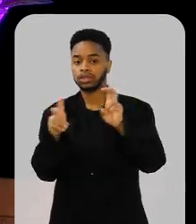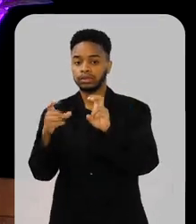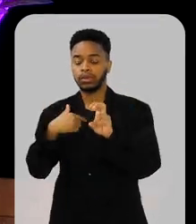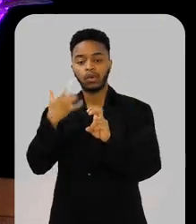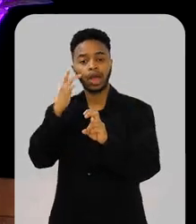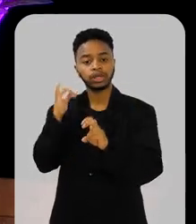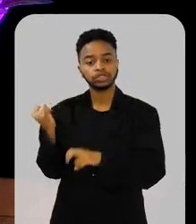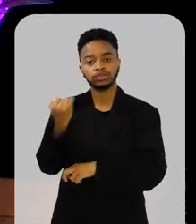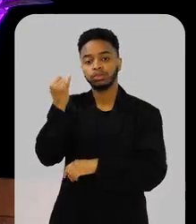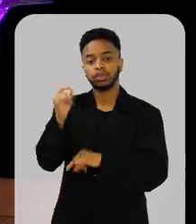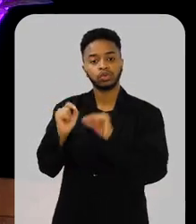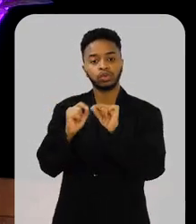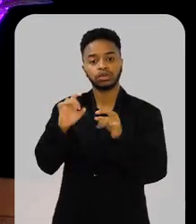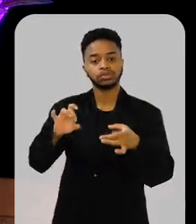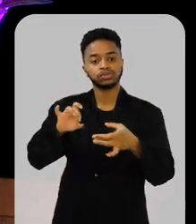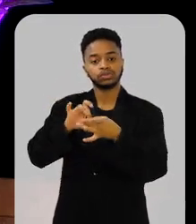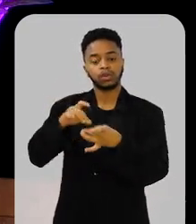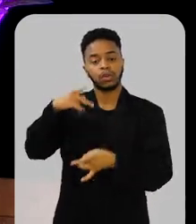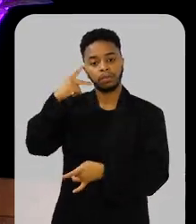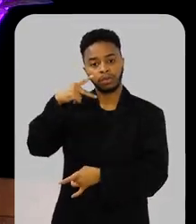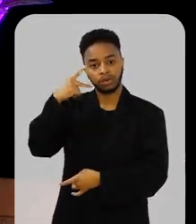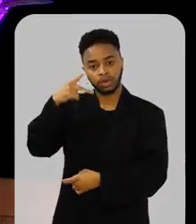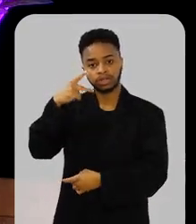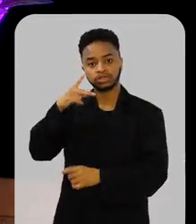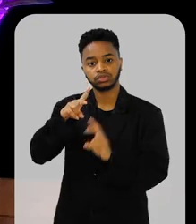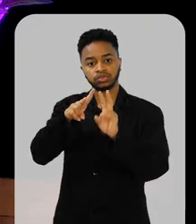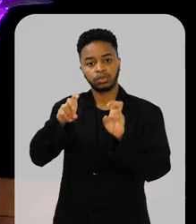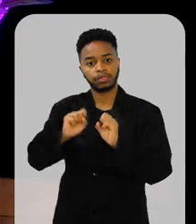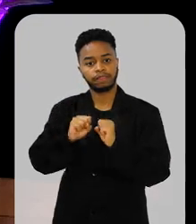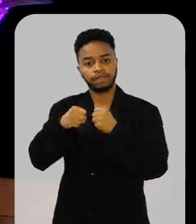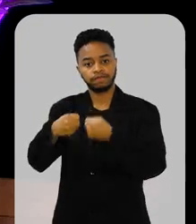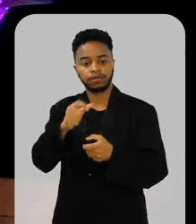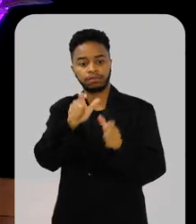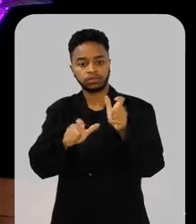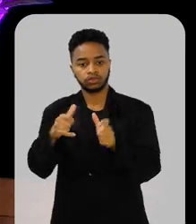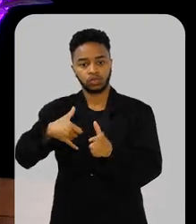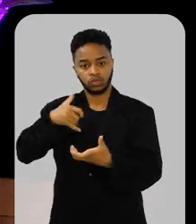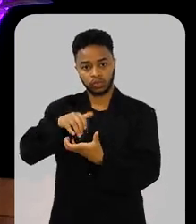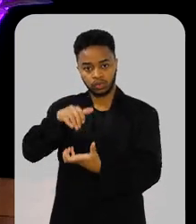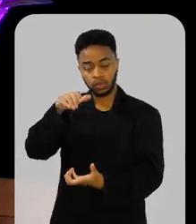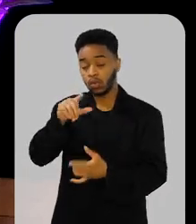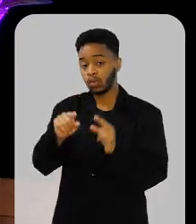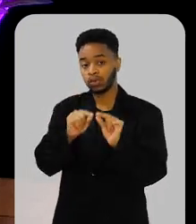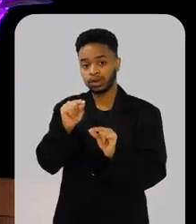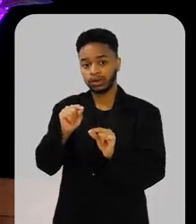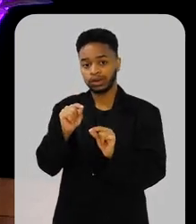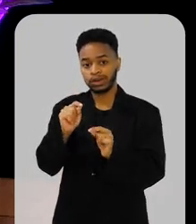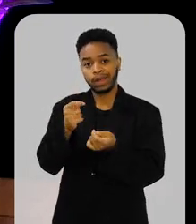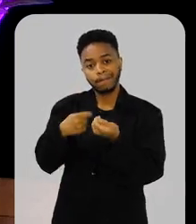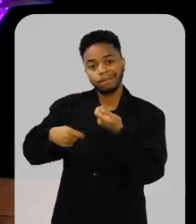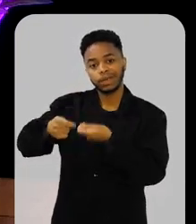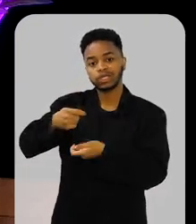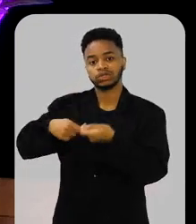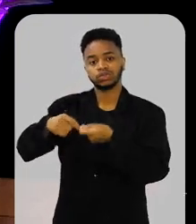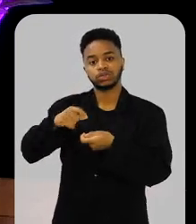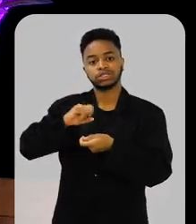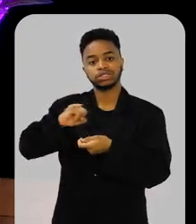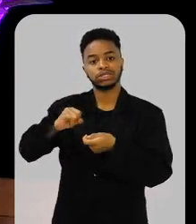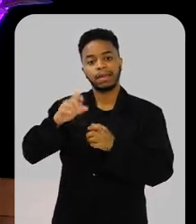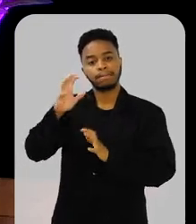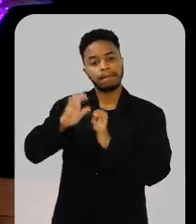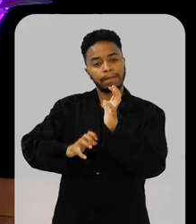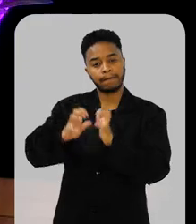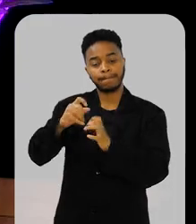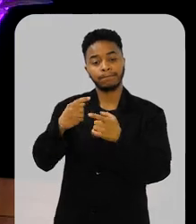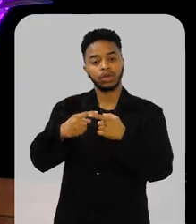acho primordial nesse processo da política em relação à defesa da pessoa idosa é a mediação de conflito. Sim.